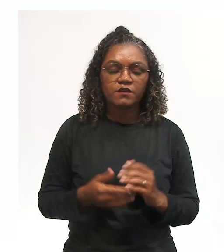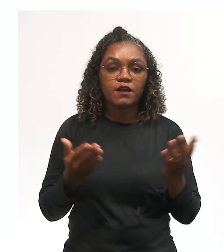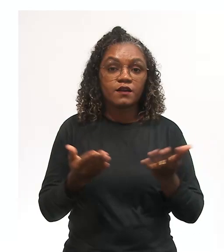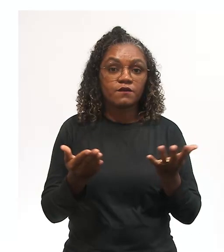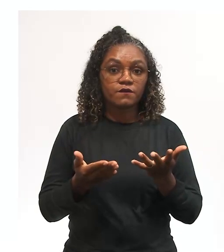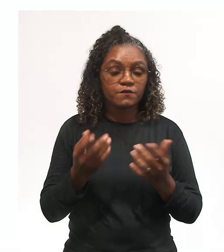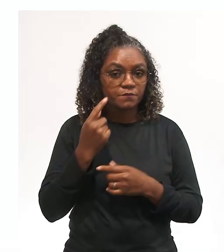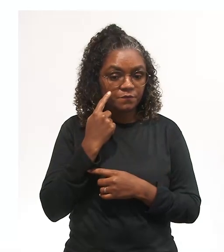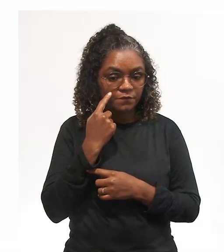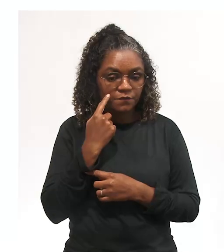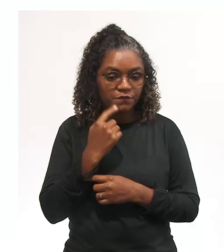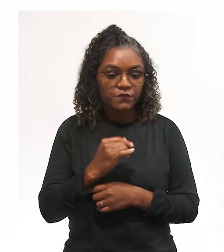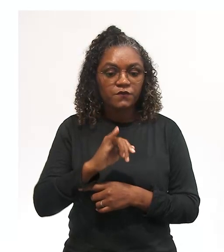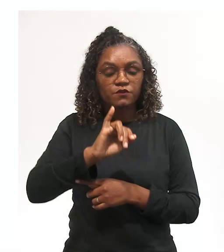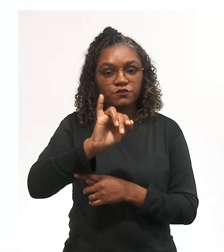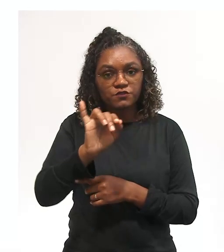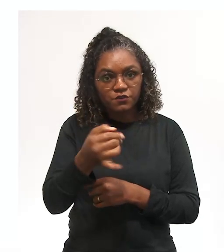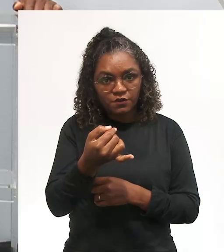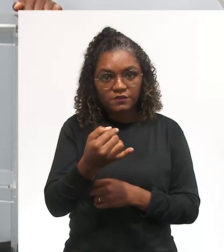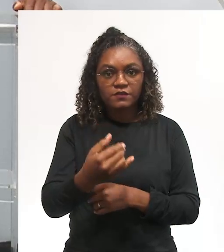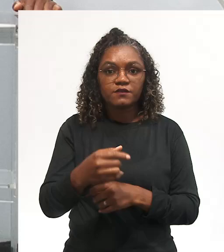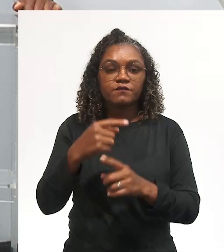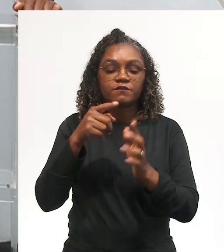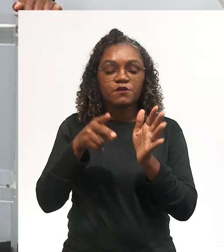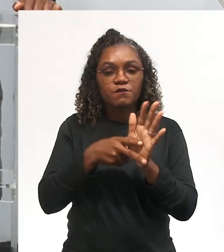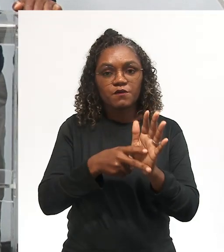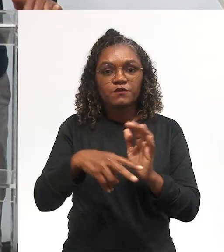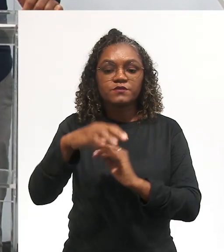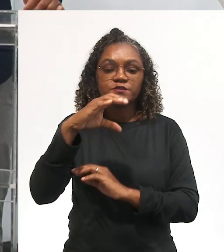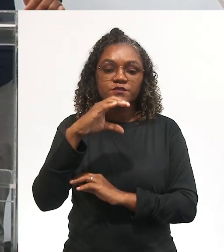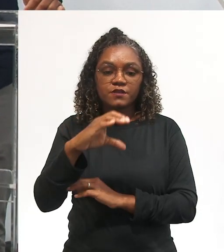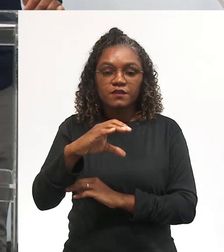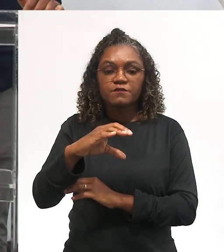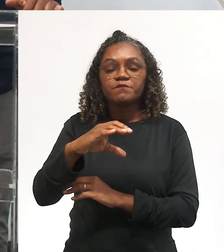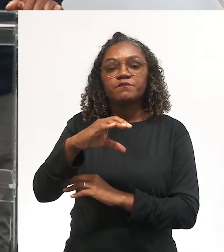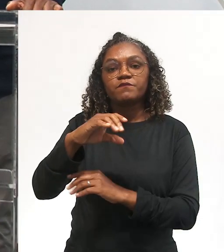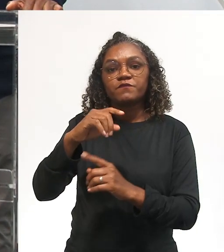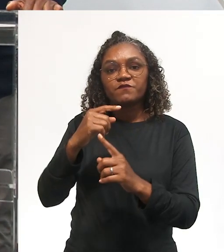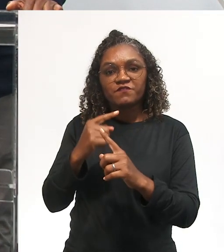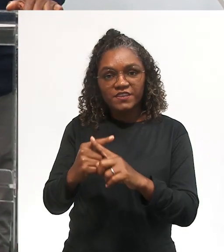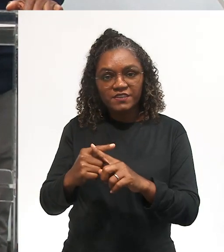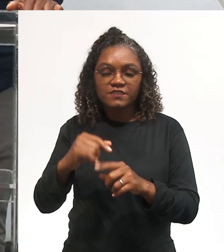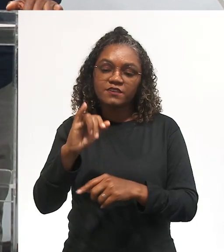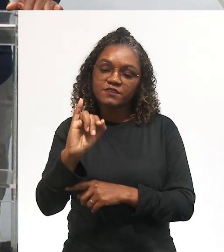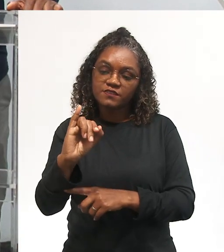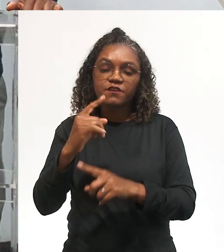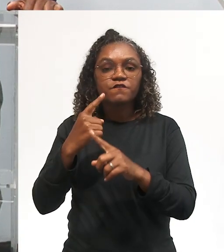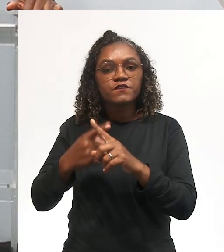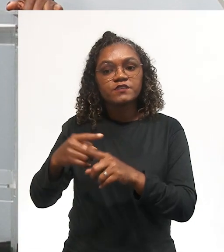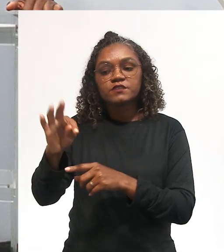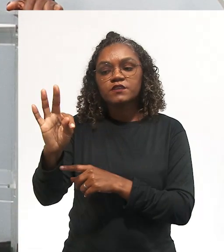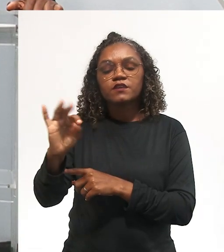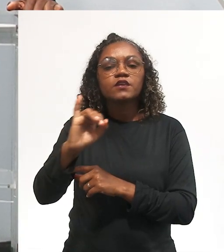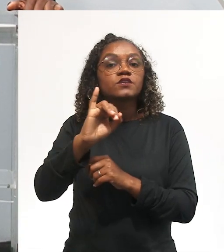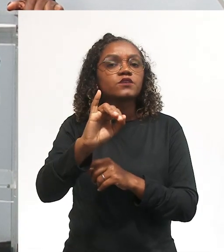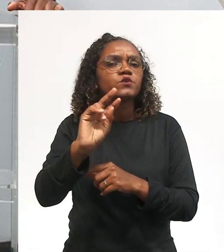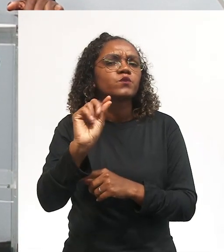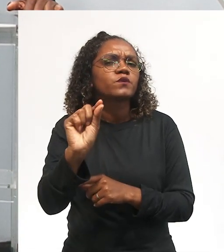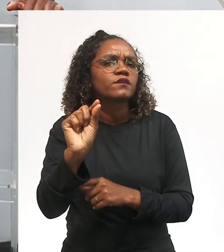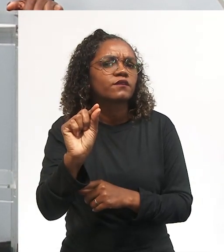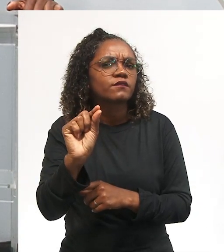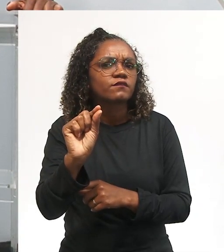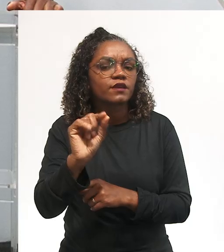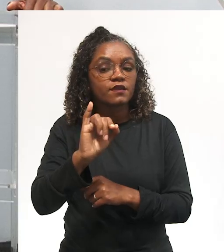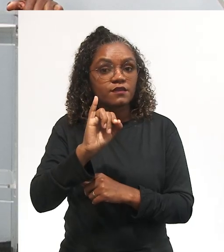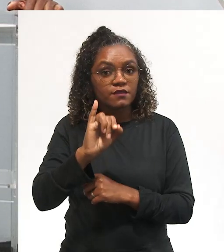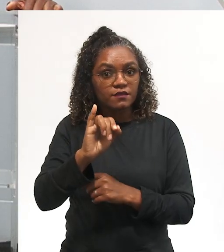Juros. O que é letra C maiúscula? Capital. O que é I? É a taxa